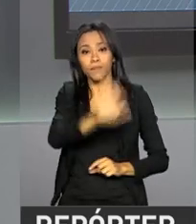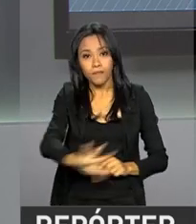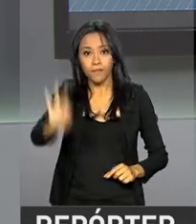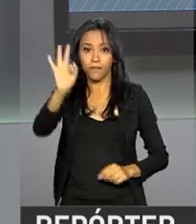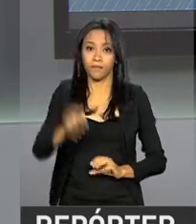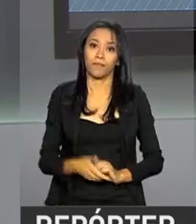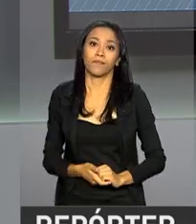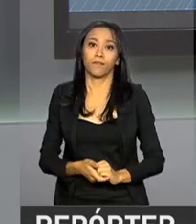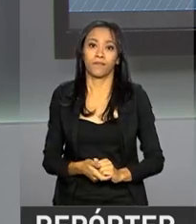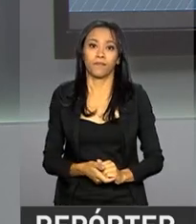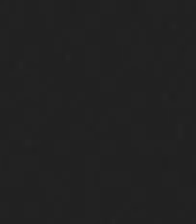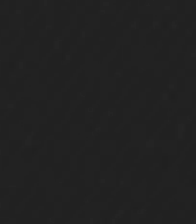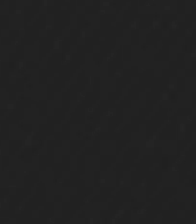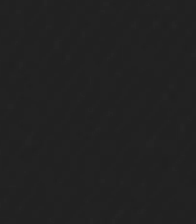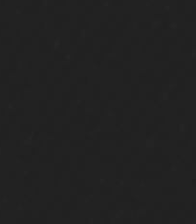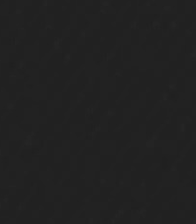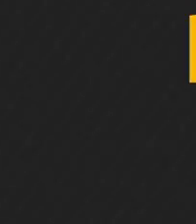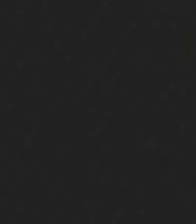federal